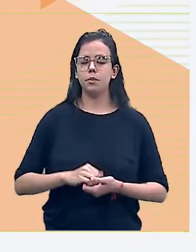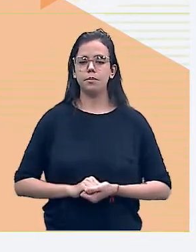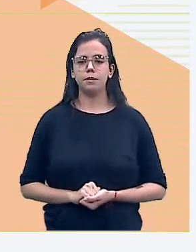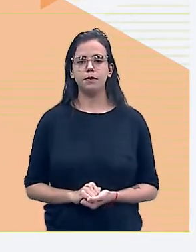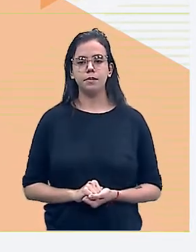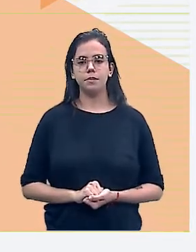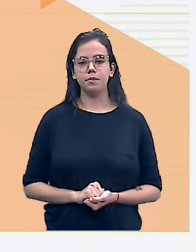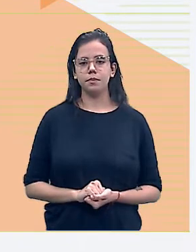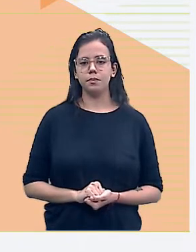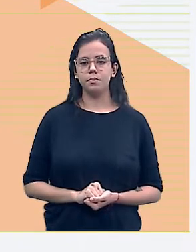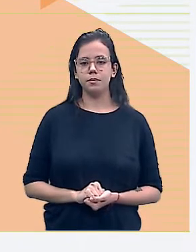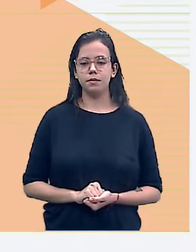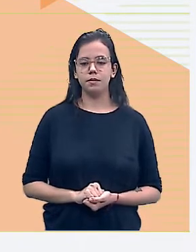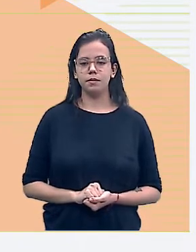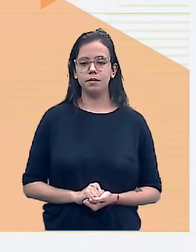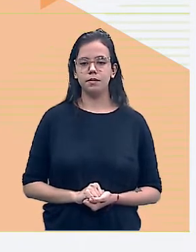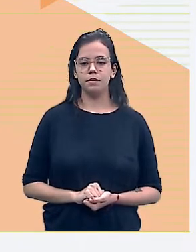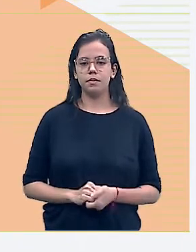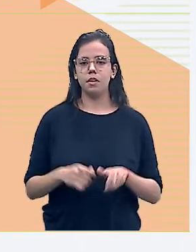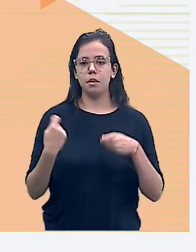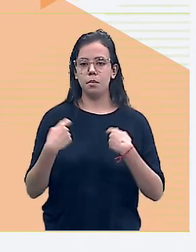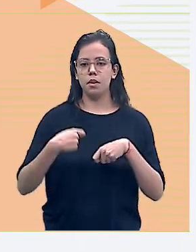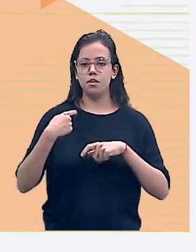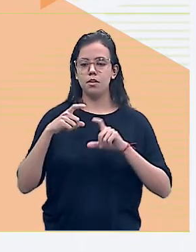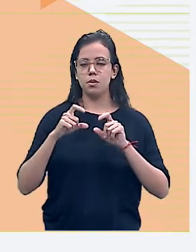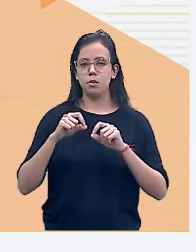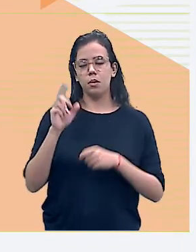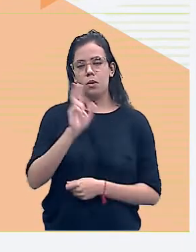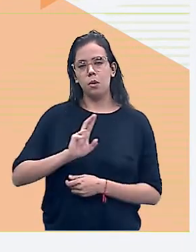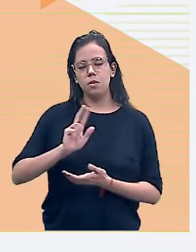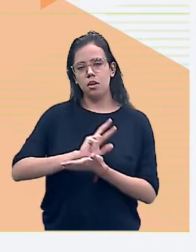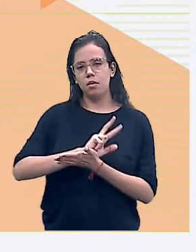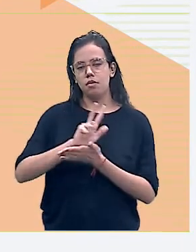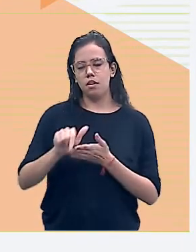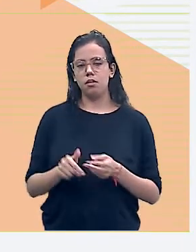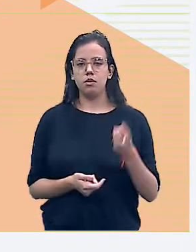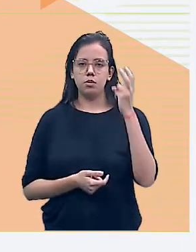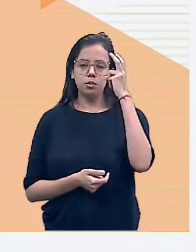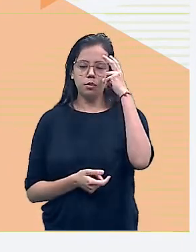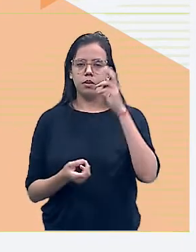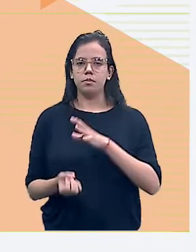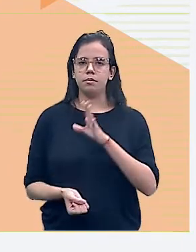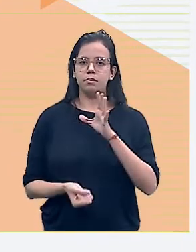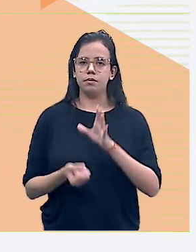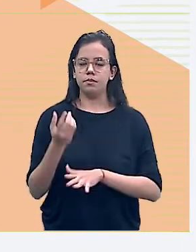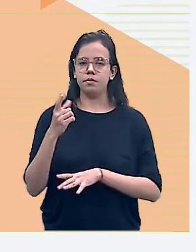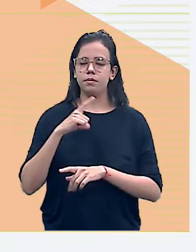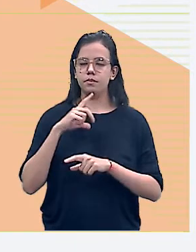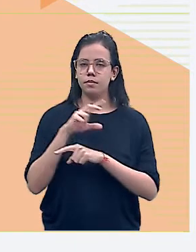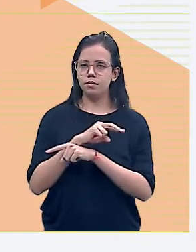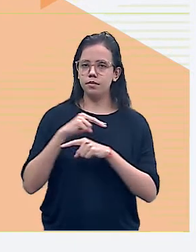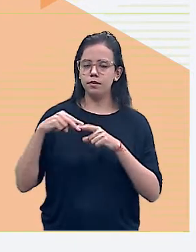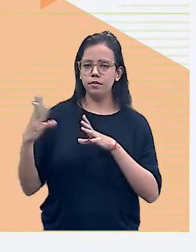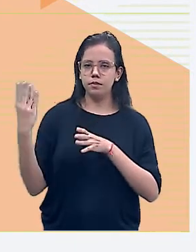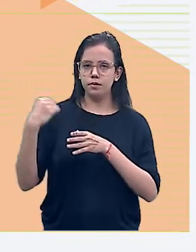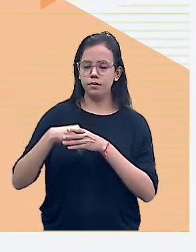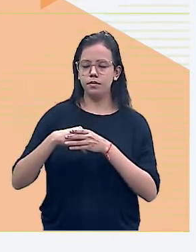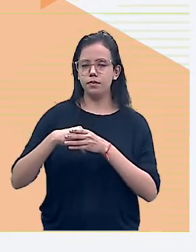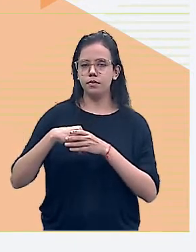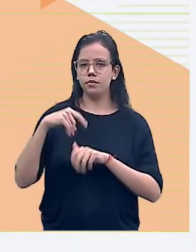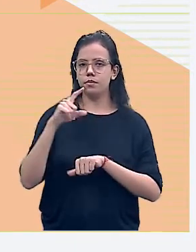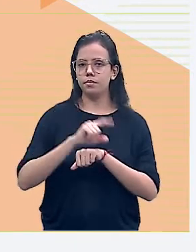para ela se tornar produtiva você precisa colocar um repertório que Produza efeitos na sua argumentação